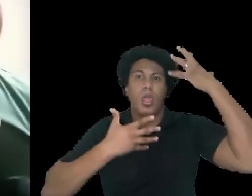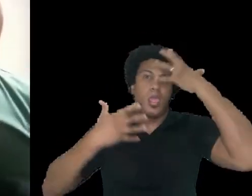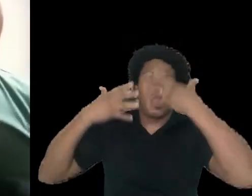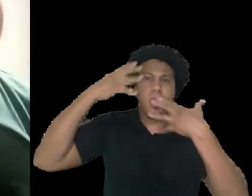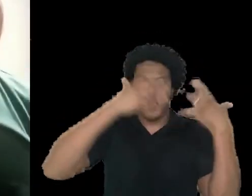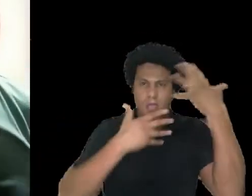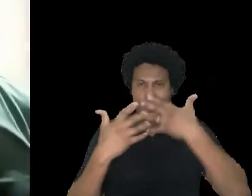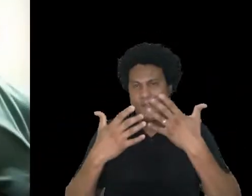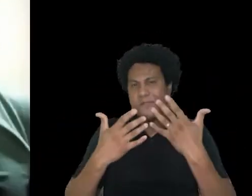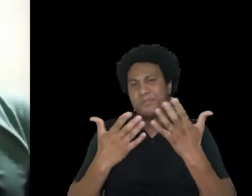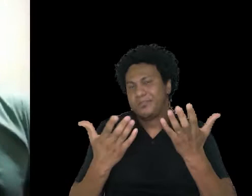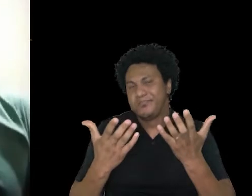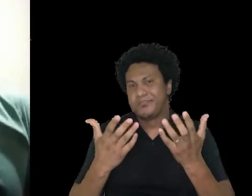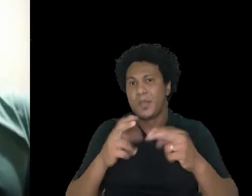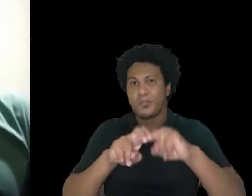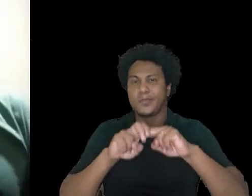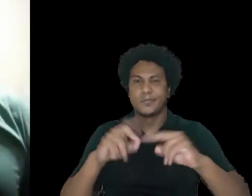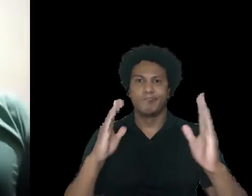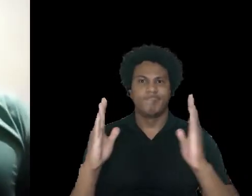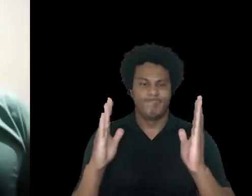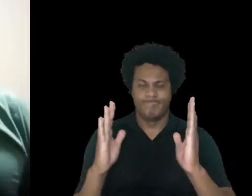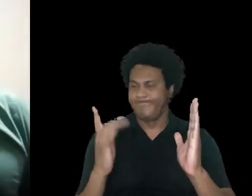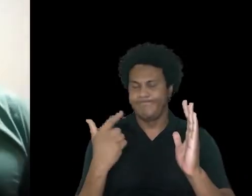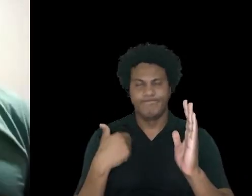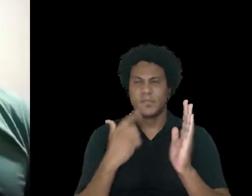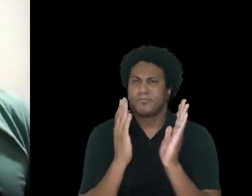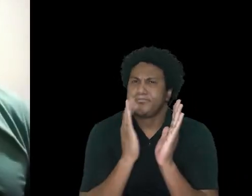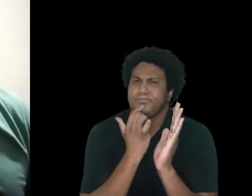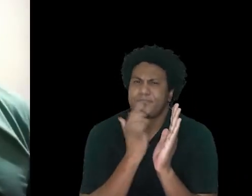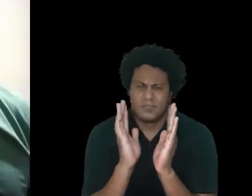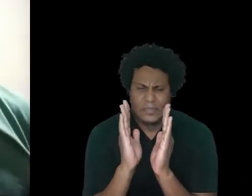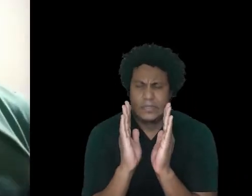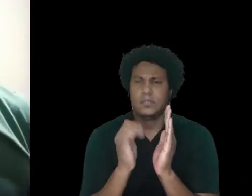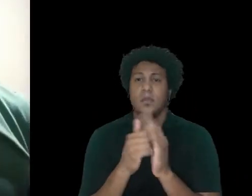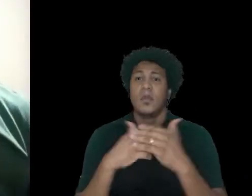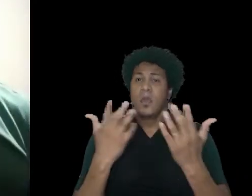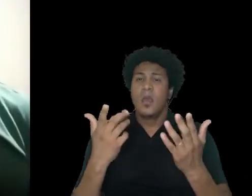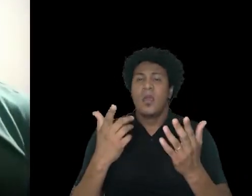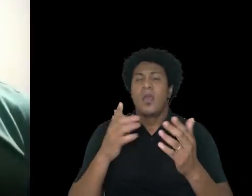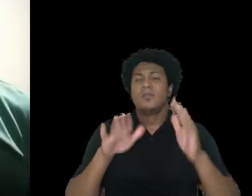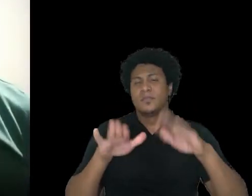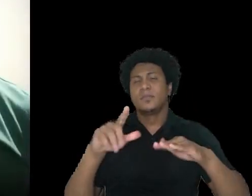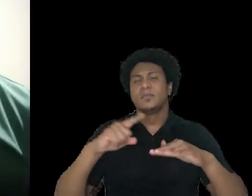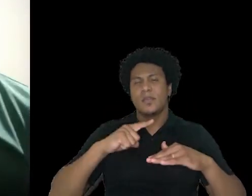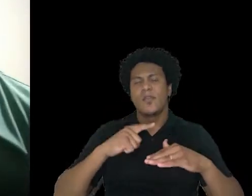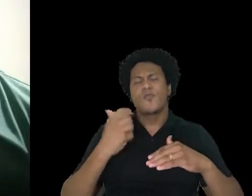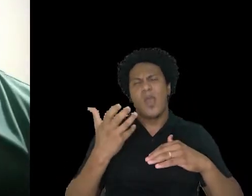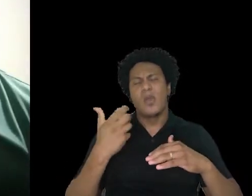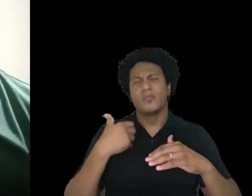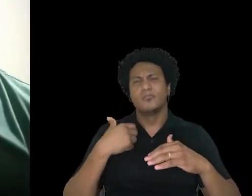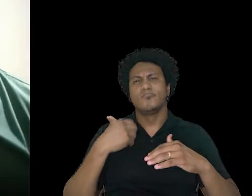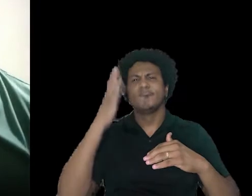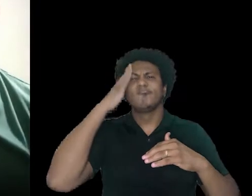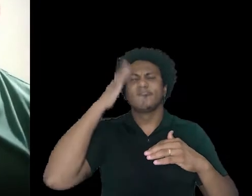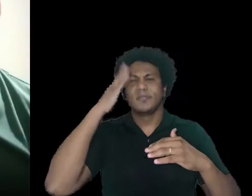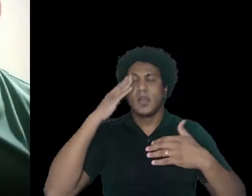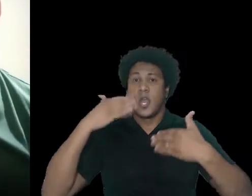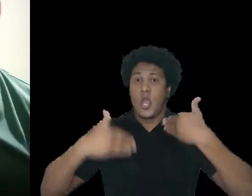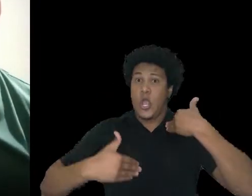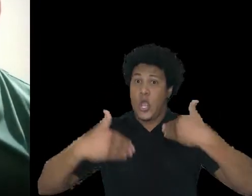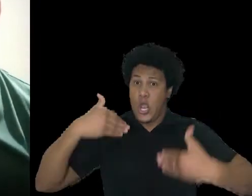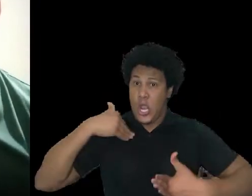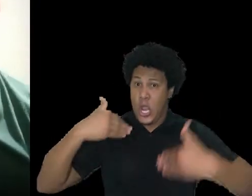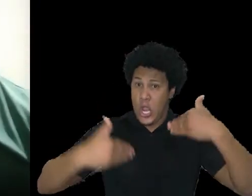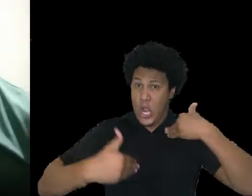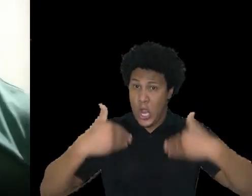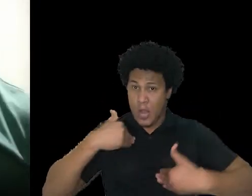E eu acho que tem uma hora que o que eu quero que as pessoas acessem os corpos hegemônicos,